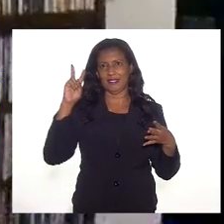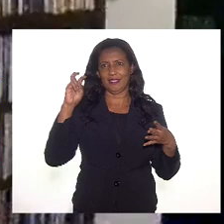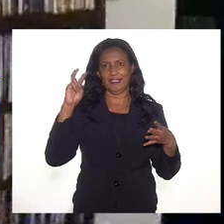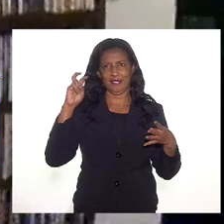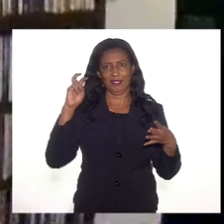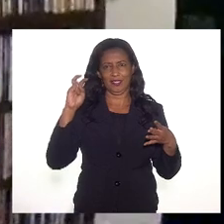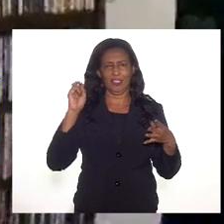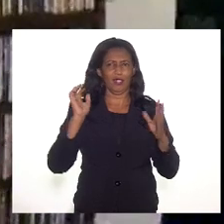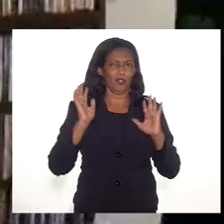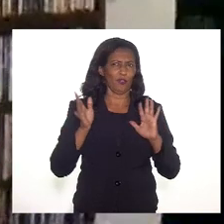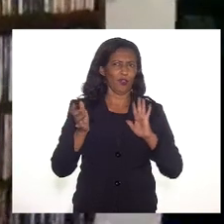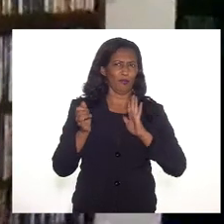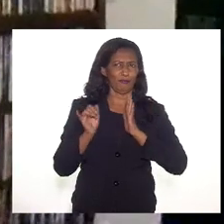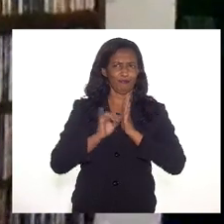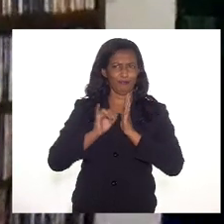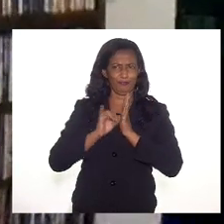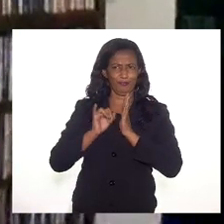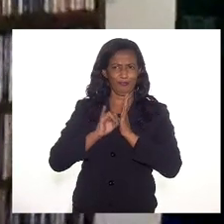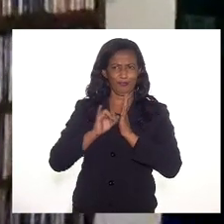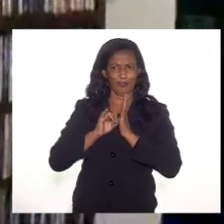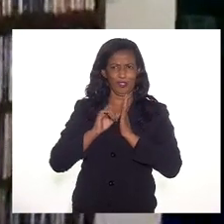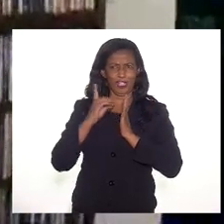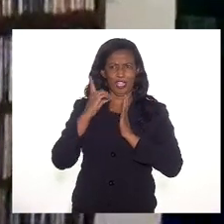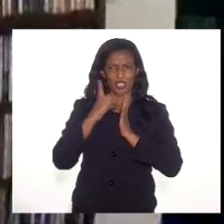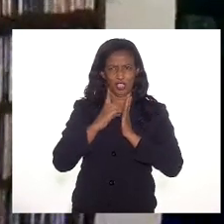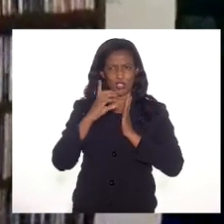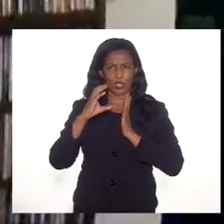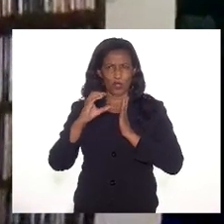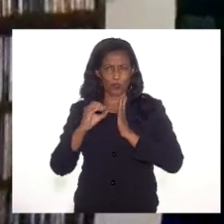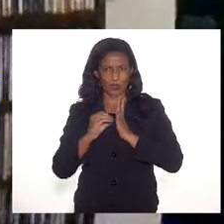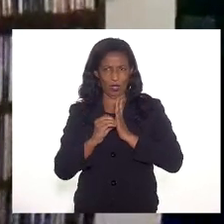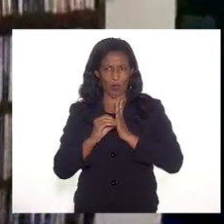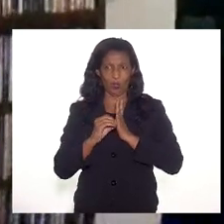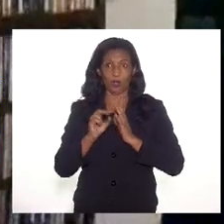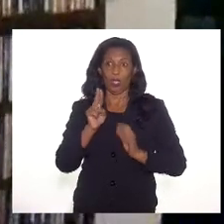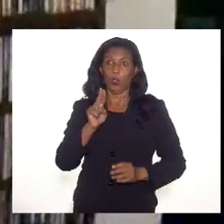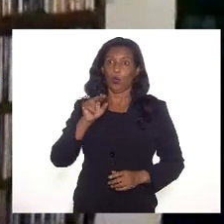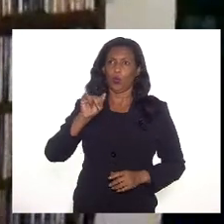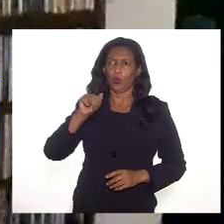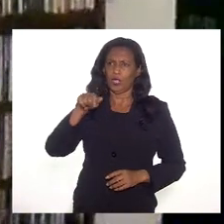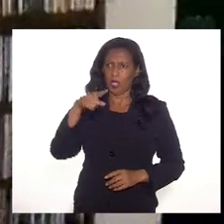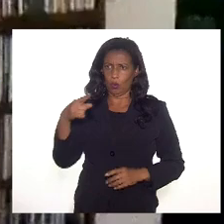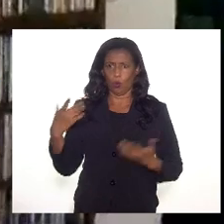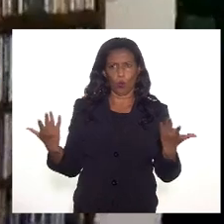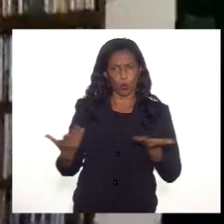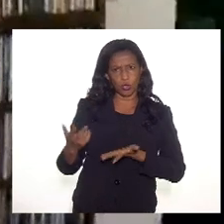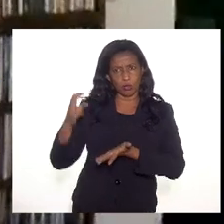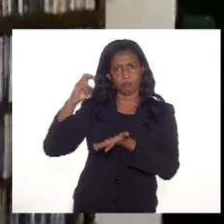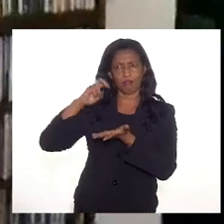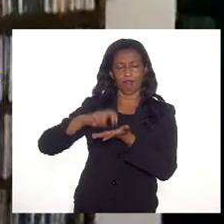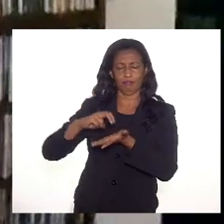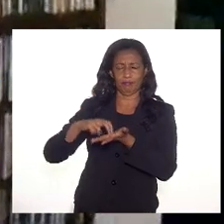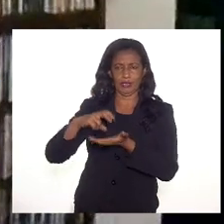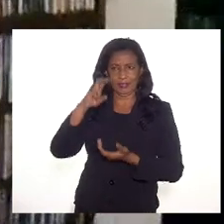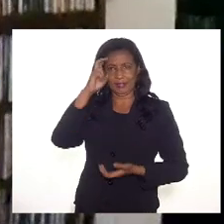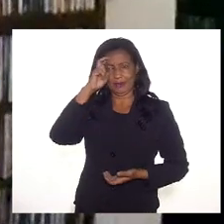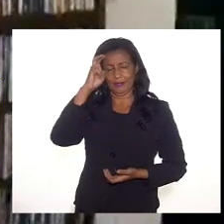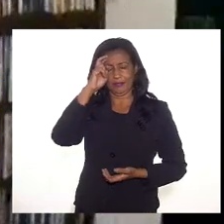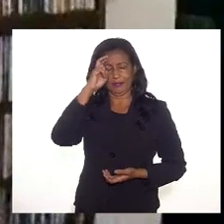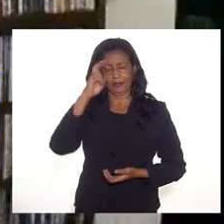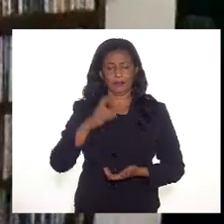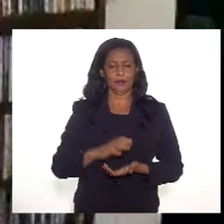publicado no diário oficial da união desta quinta-feira né